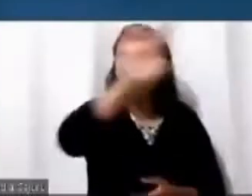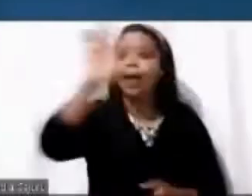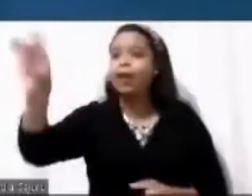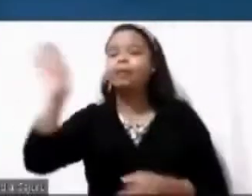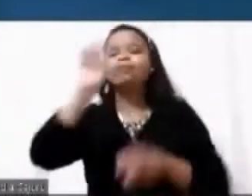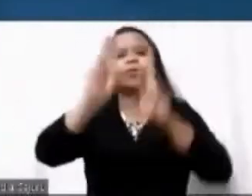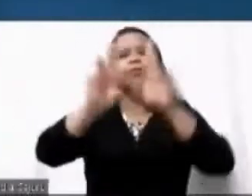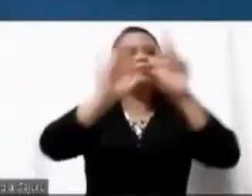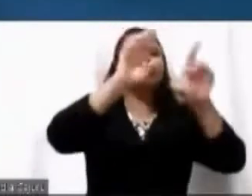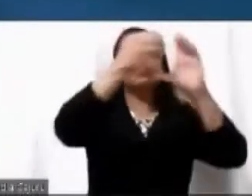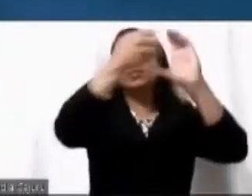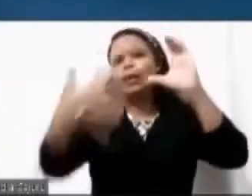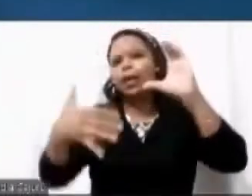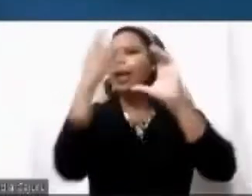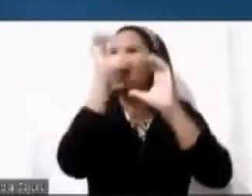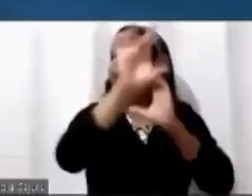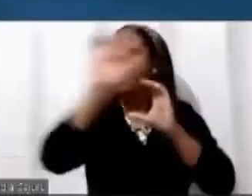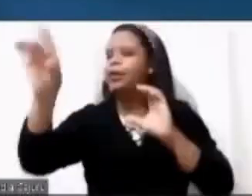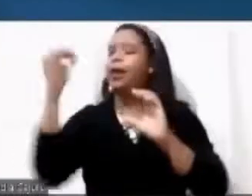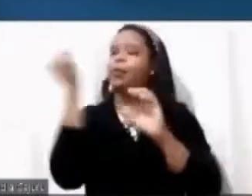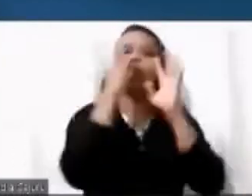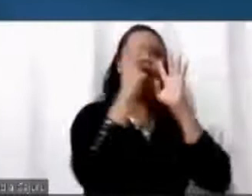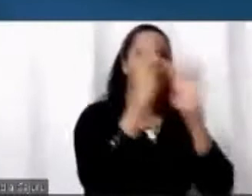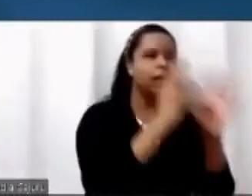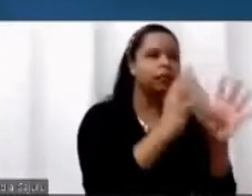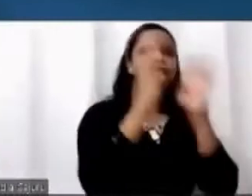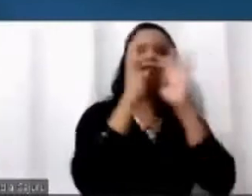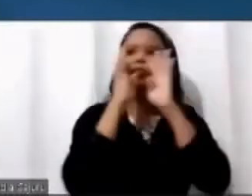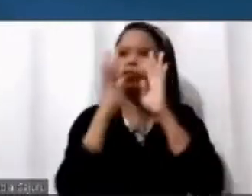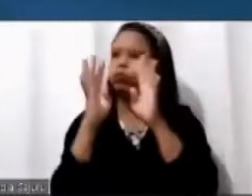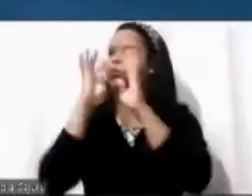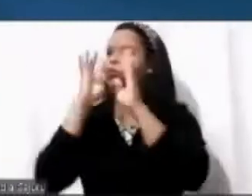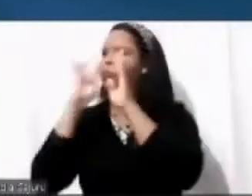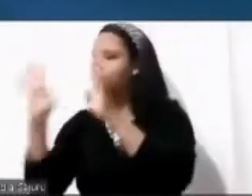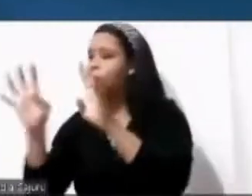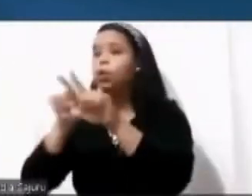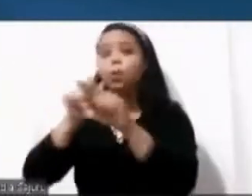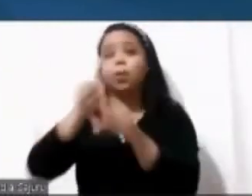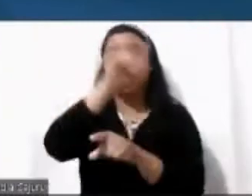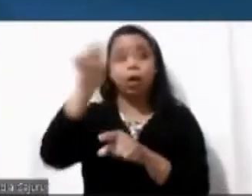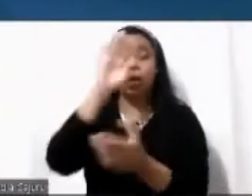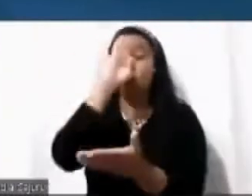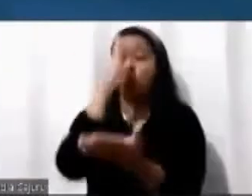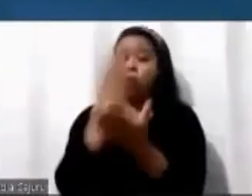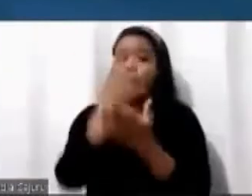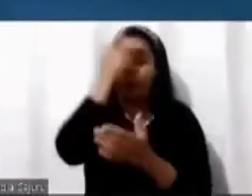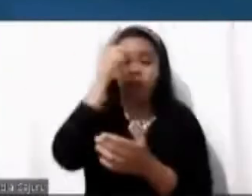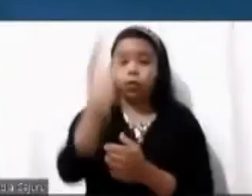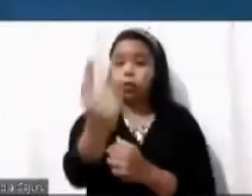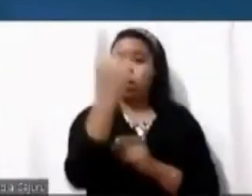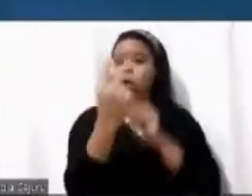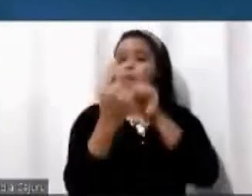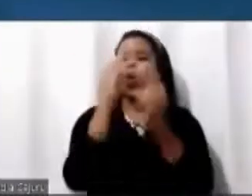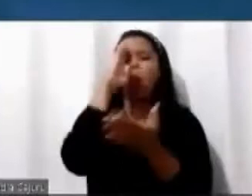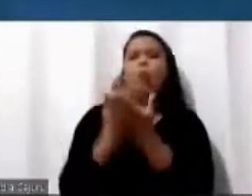essa atenção individualizada, inclusive em relação às suas convicções, que não podem ser deixadas de lado. Né? A gente não pode pensar na vida